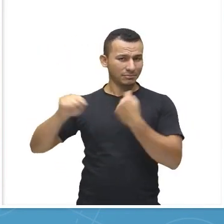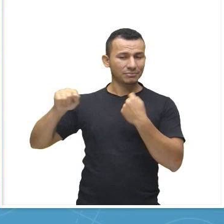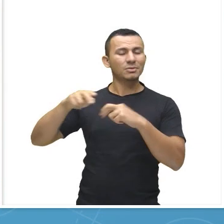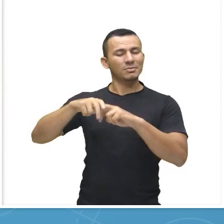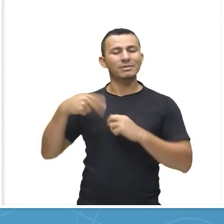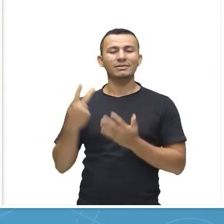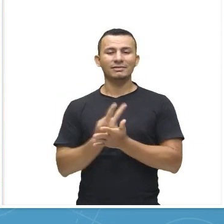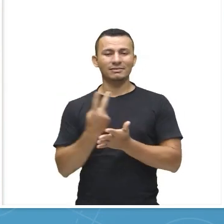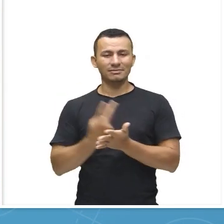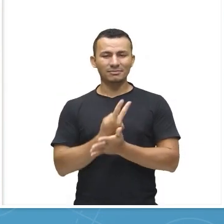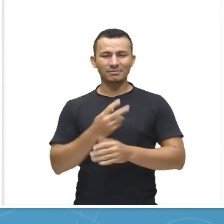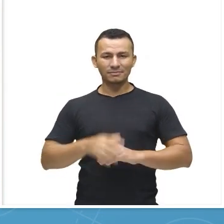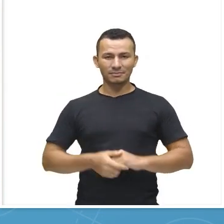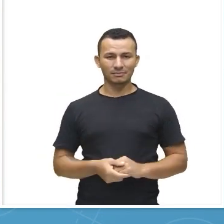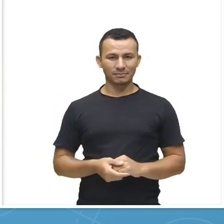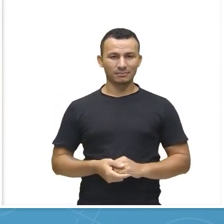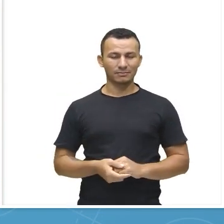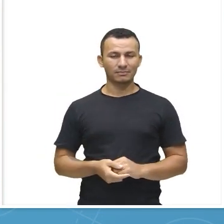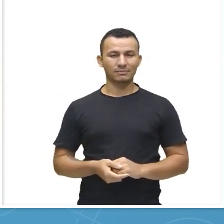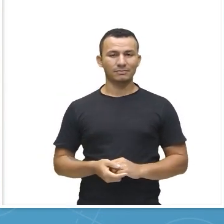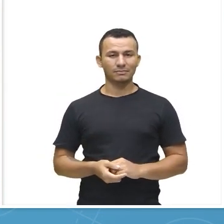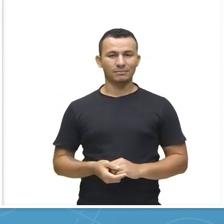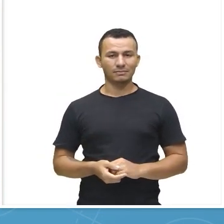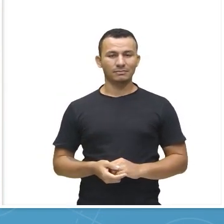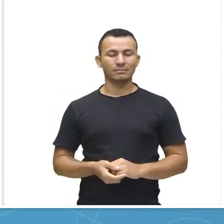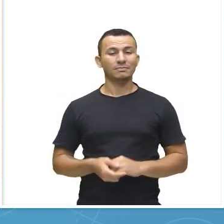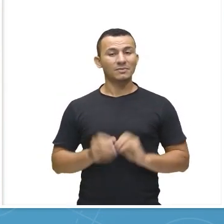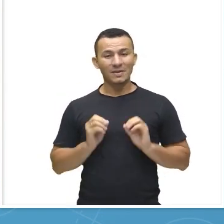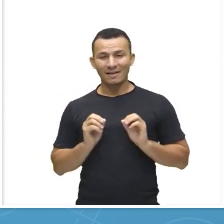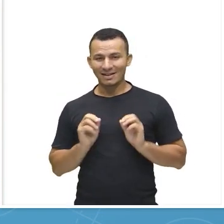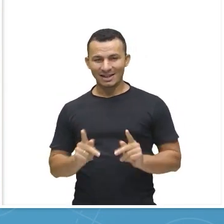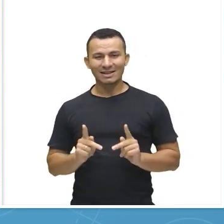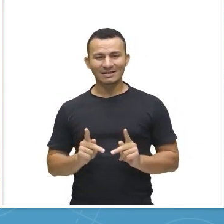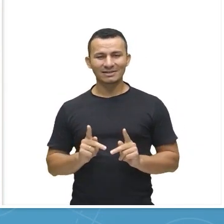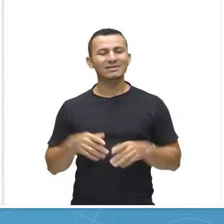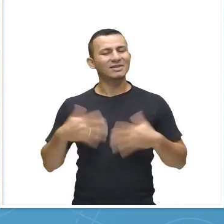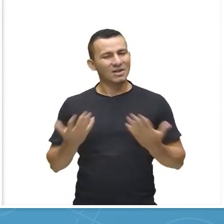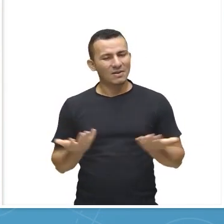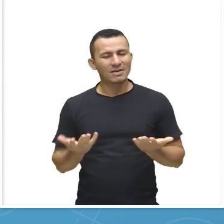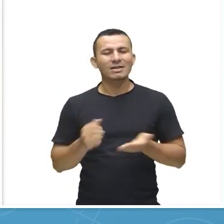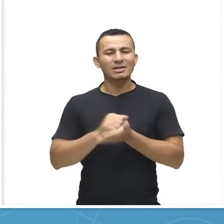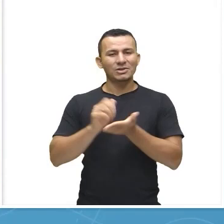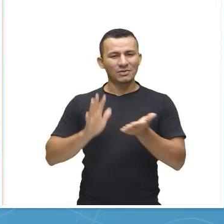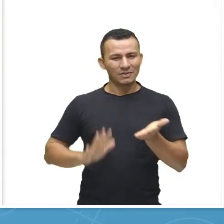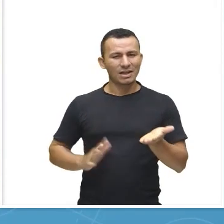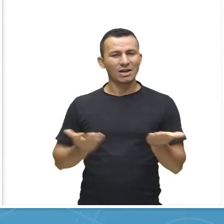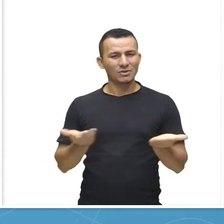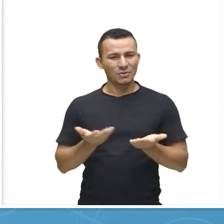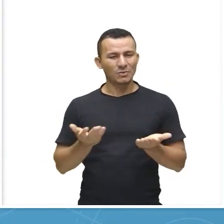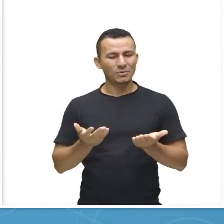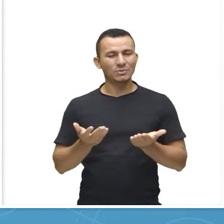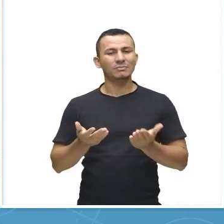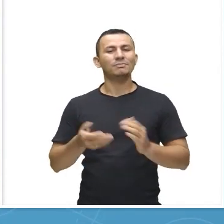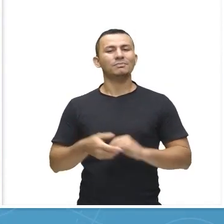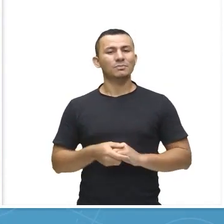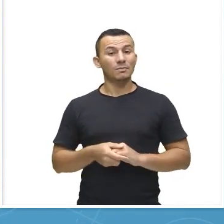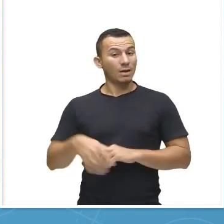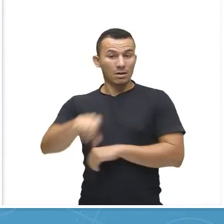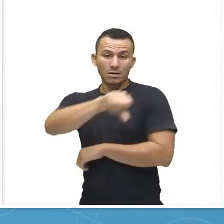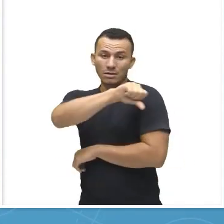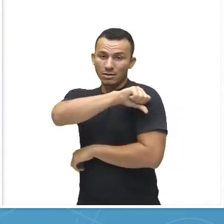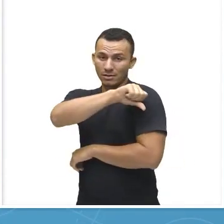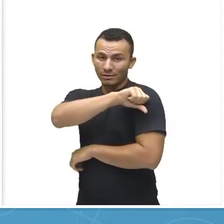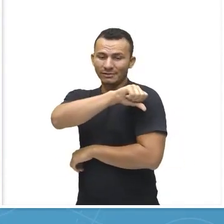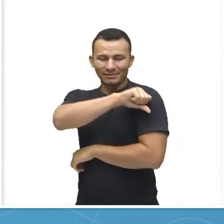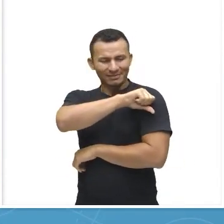que ela é a alternativa errada. Tá bom, pessoal? Esse foi o nosso praticando de hoje, do ensino